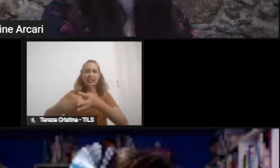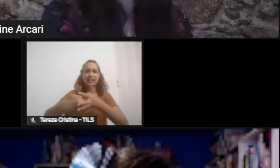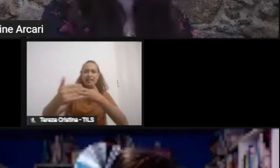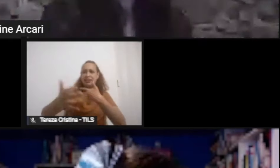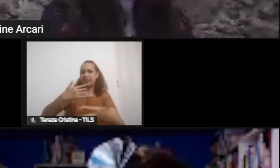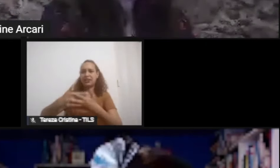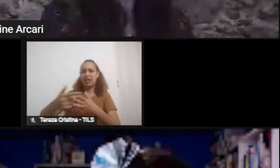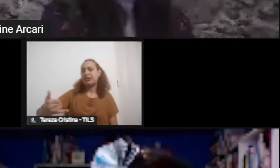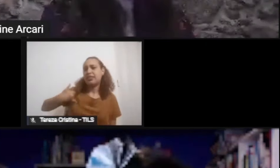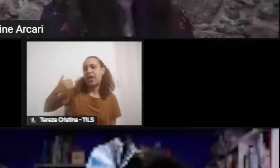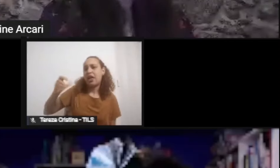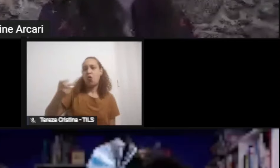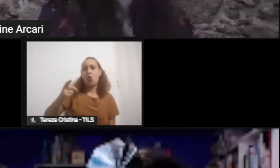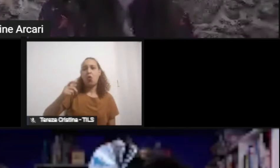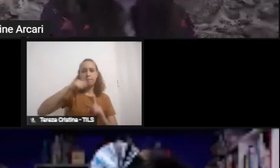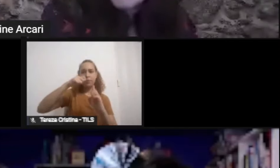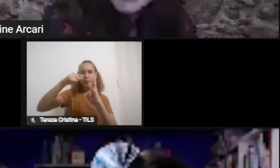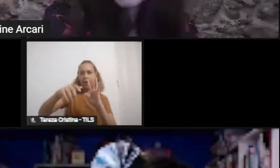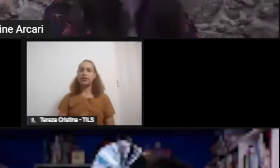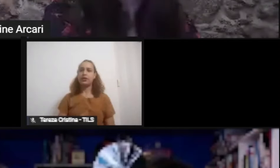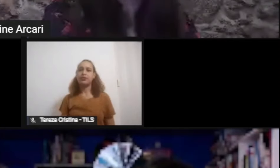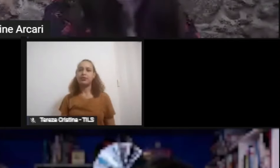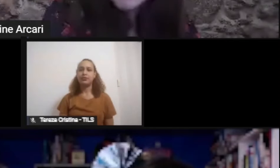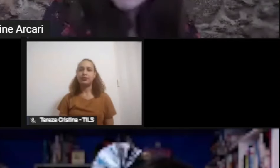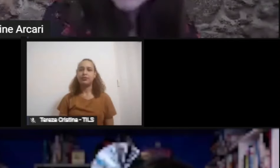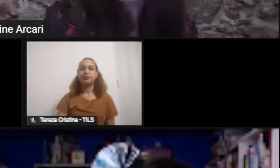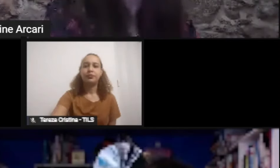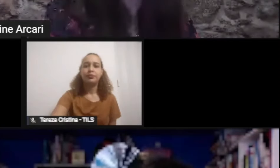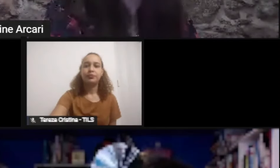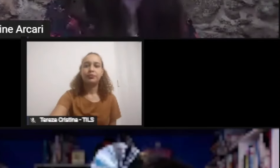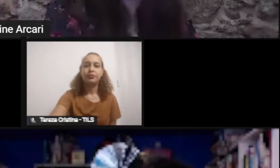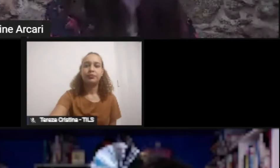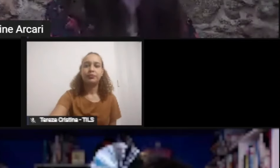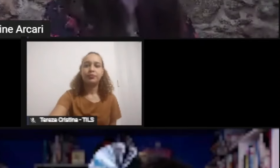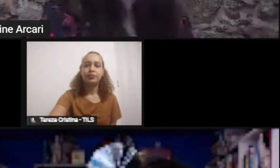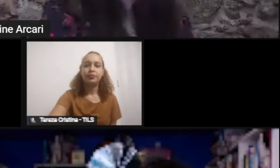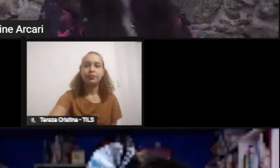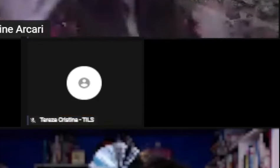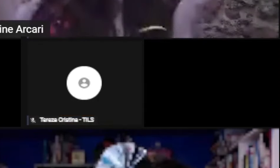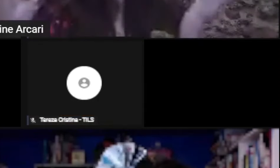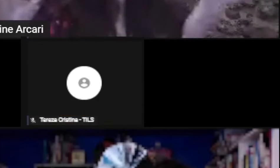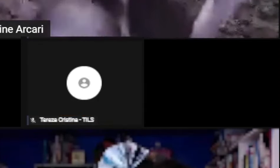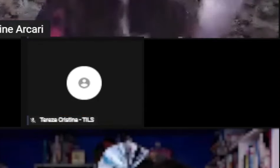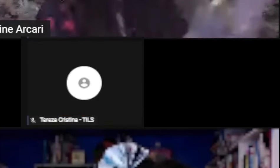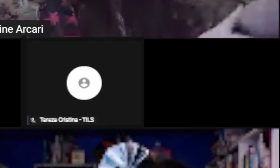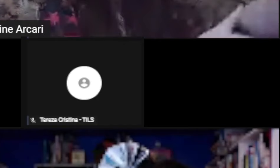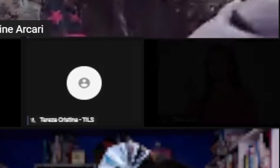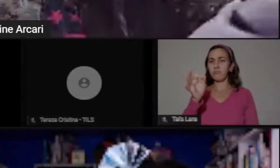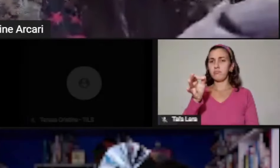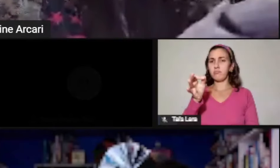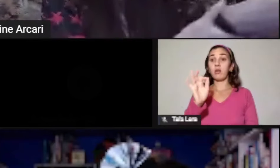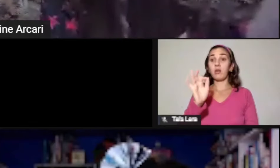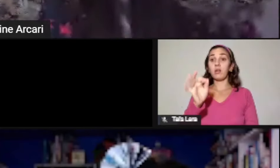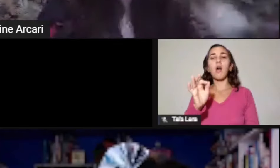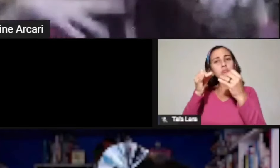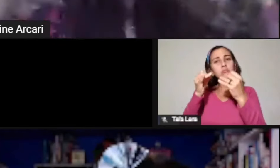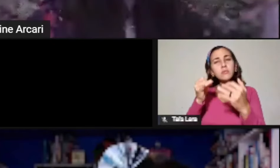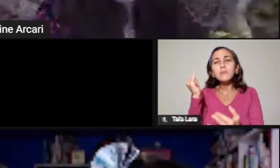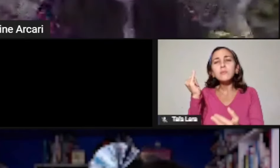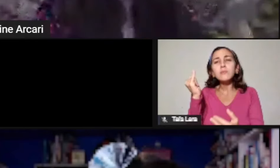né? É. Exatamente, Fafá. E uma coisa muito importante, né? É, o ideal é que